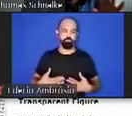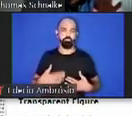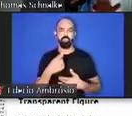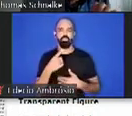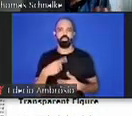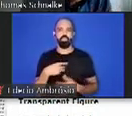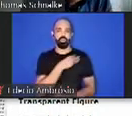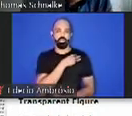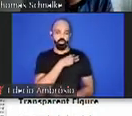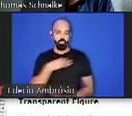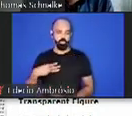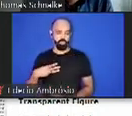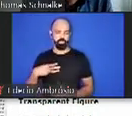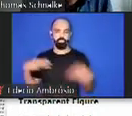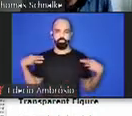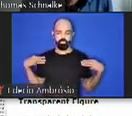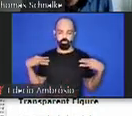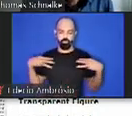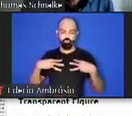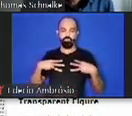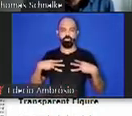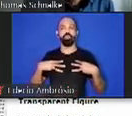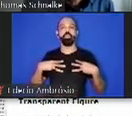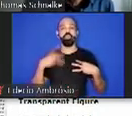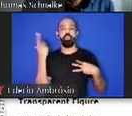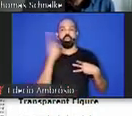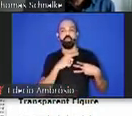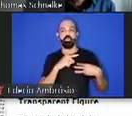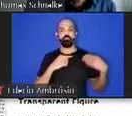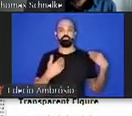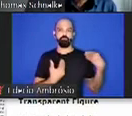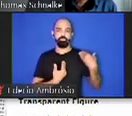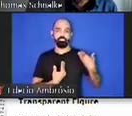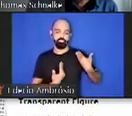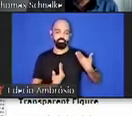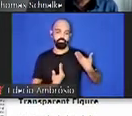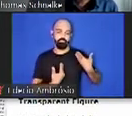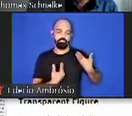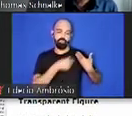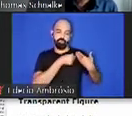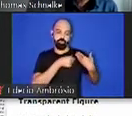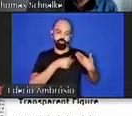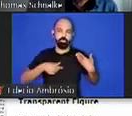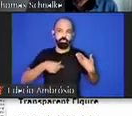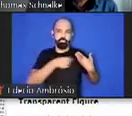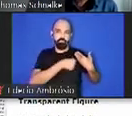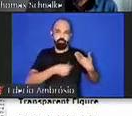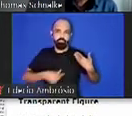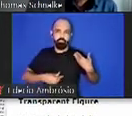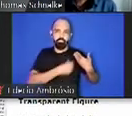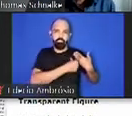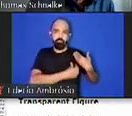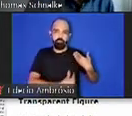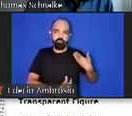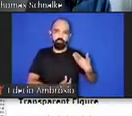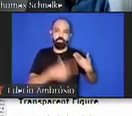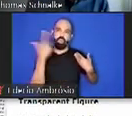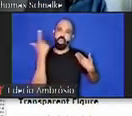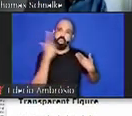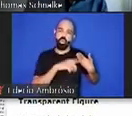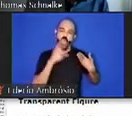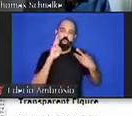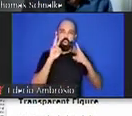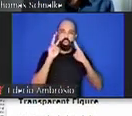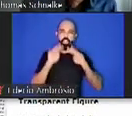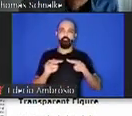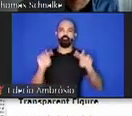músculos peitorais e foram reduzidos a feixes para direcionar a nossa visão para além